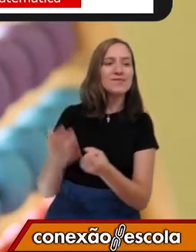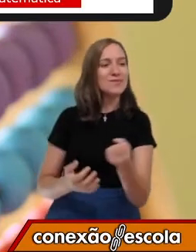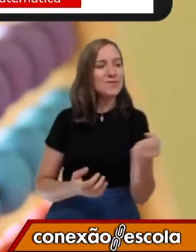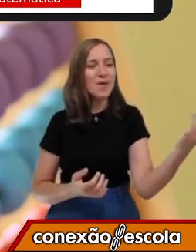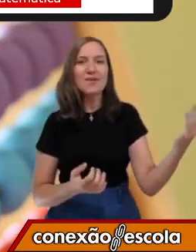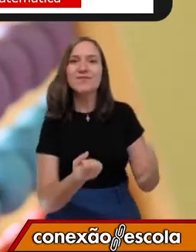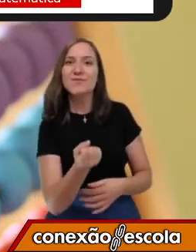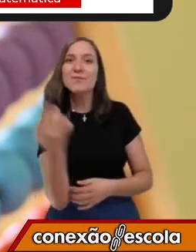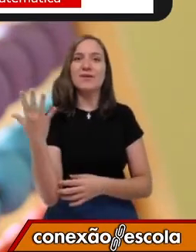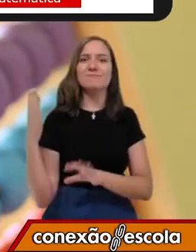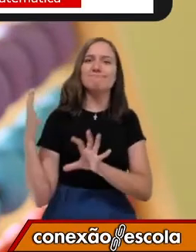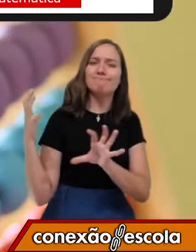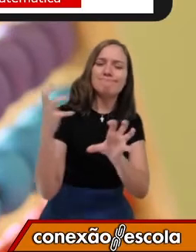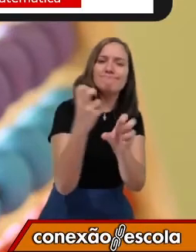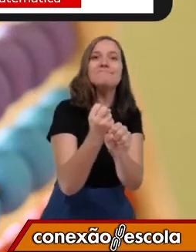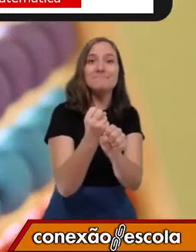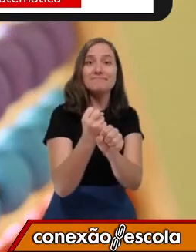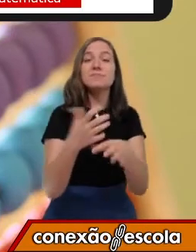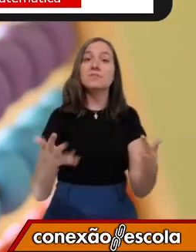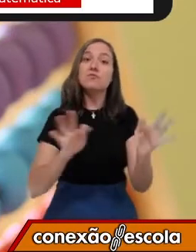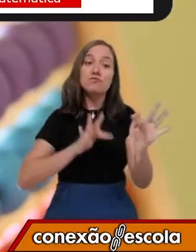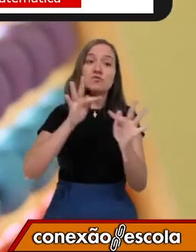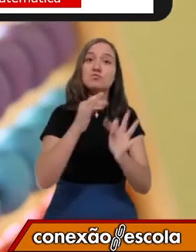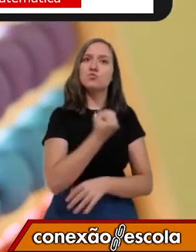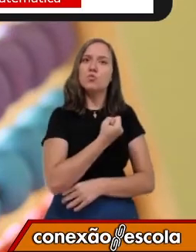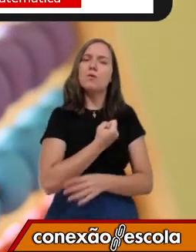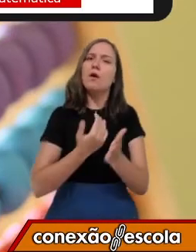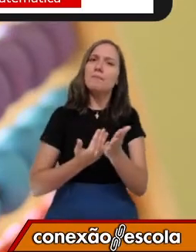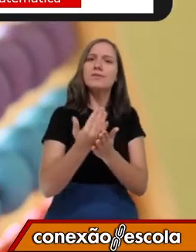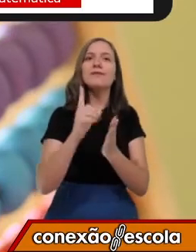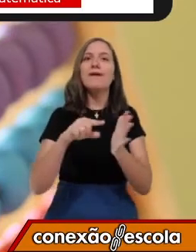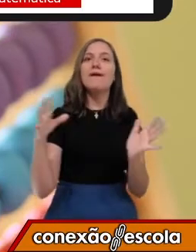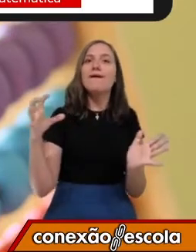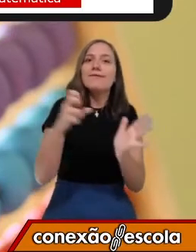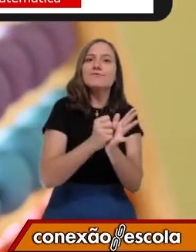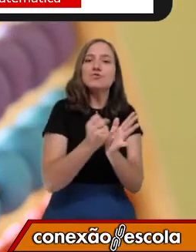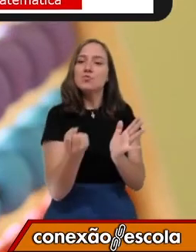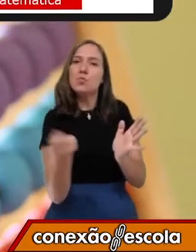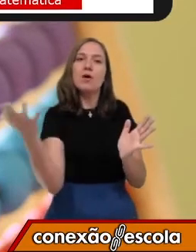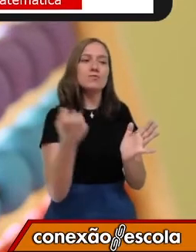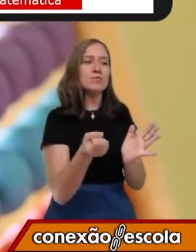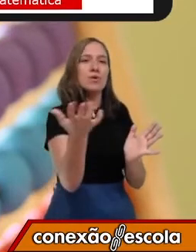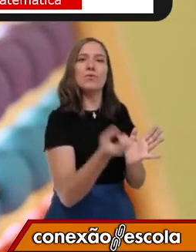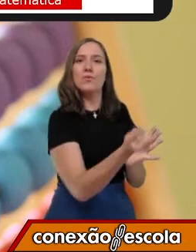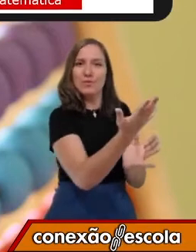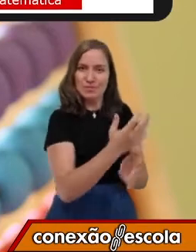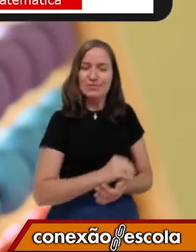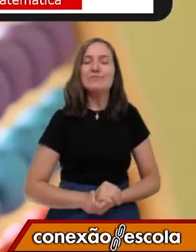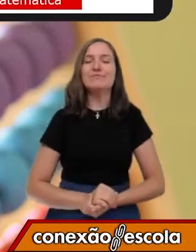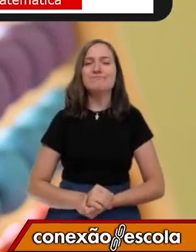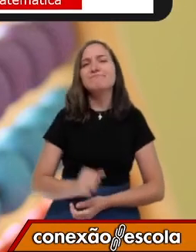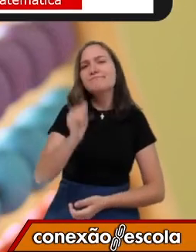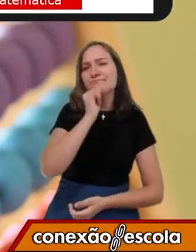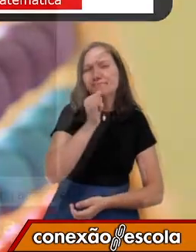a função do número, quando ele surge, é para registrar algumas quantidades. Olha só um